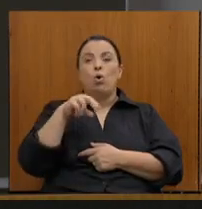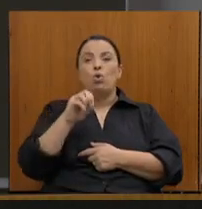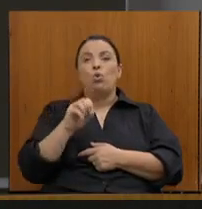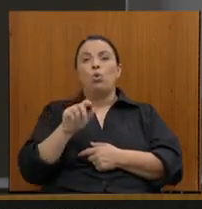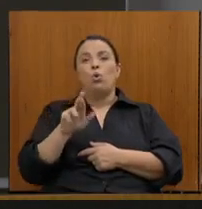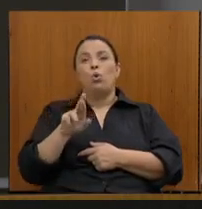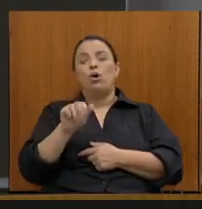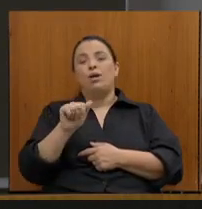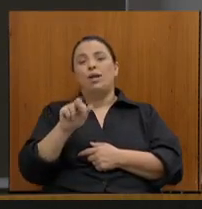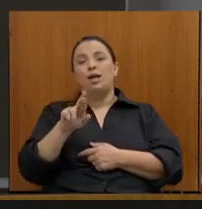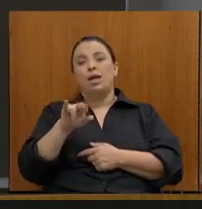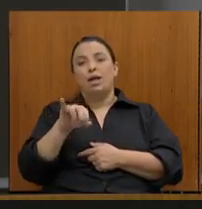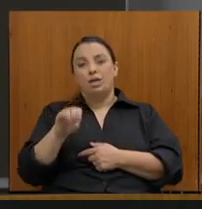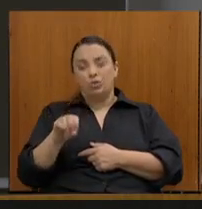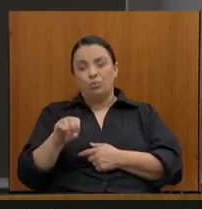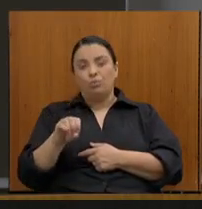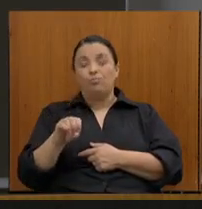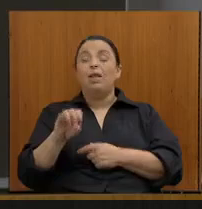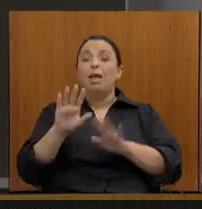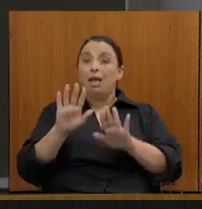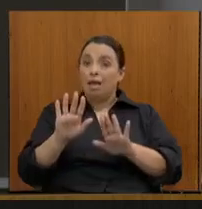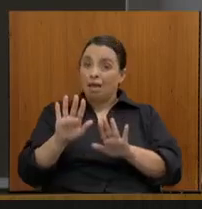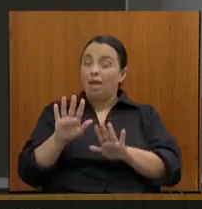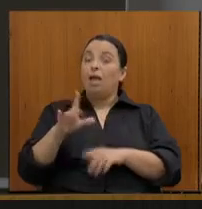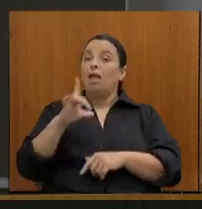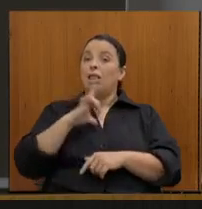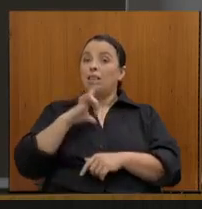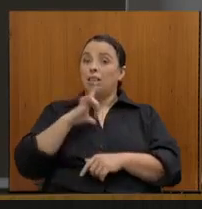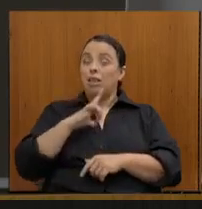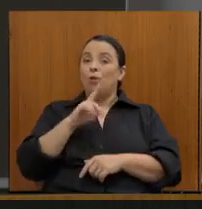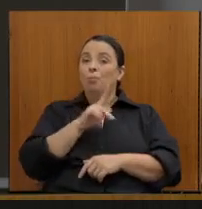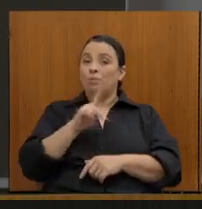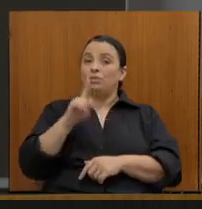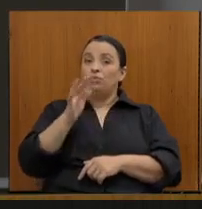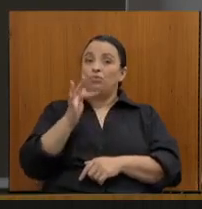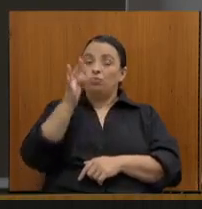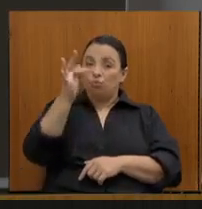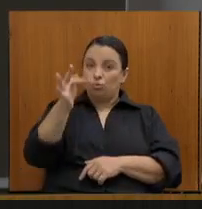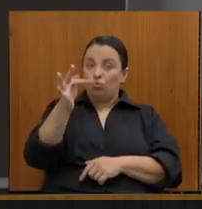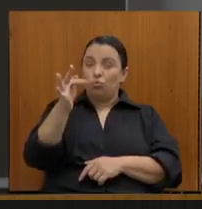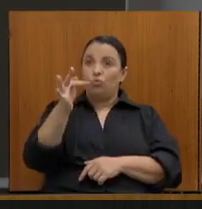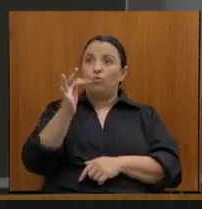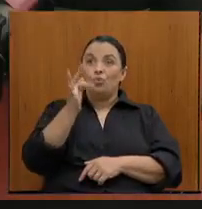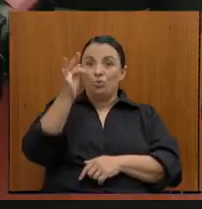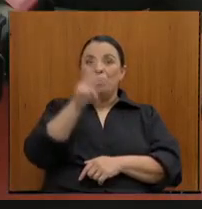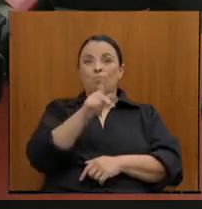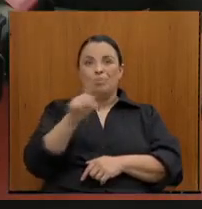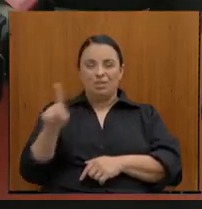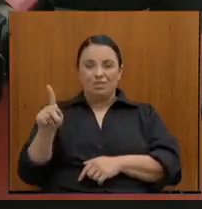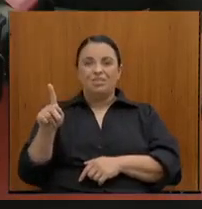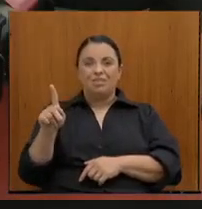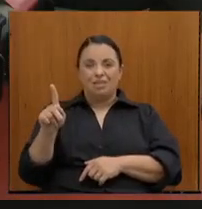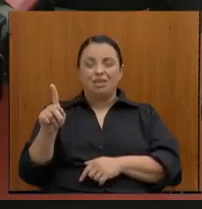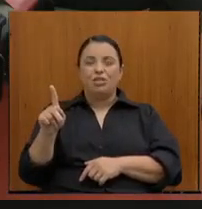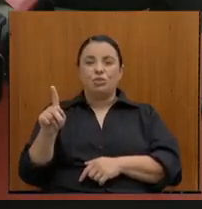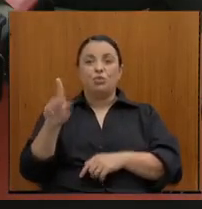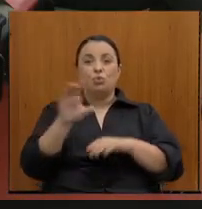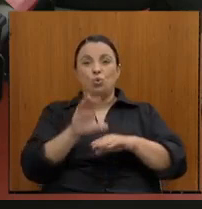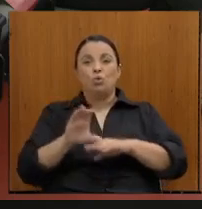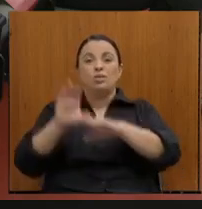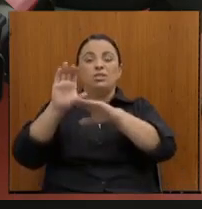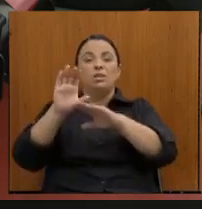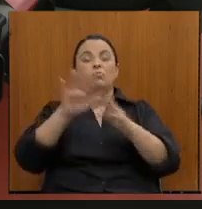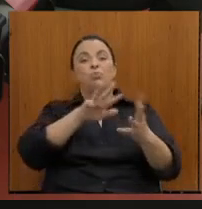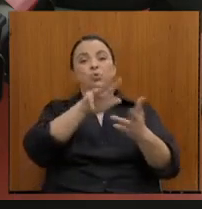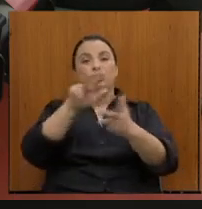aliás está aqui presente o próximo presidente do conselho do corpo da seleção brasileira do Conselho mundial